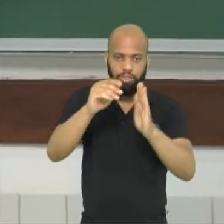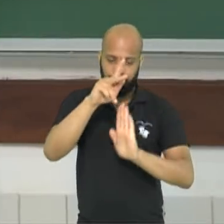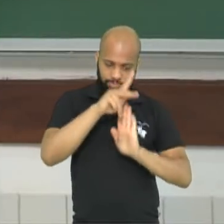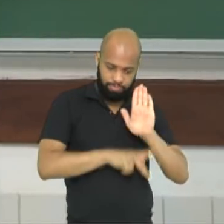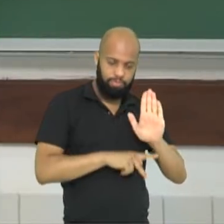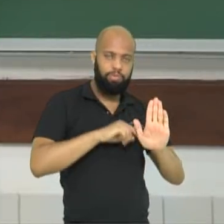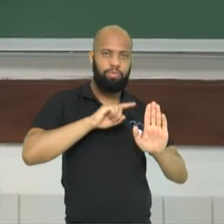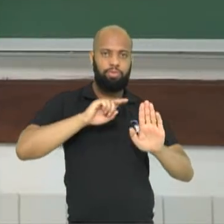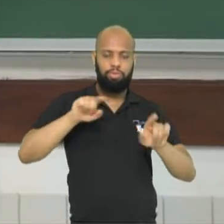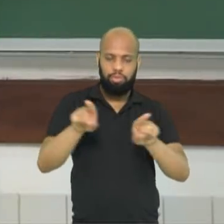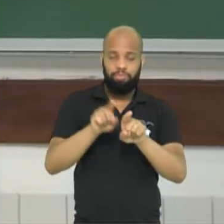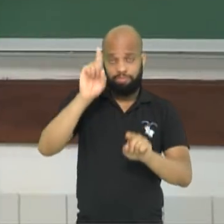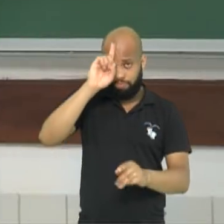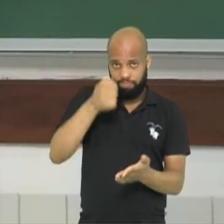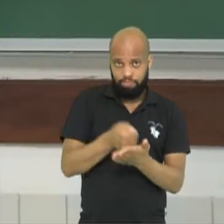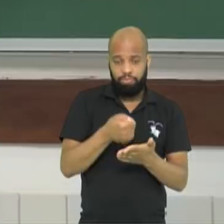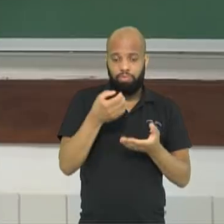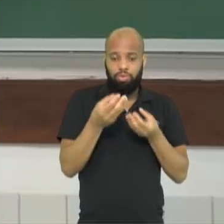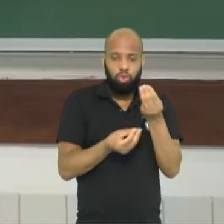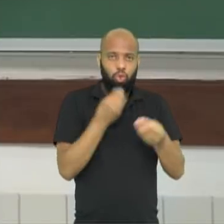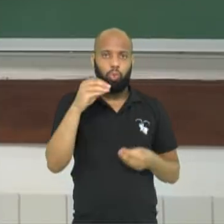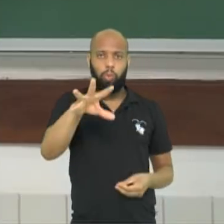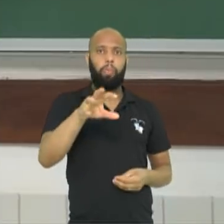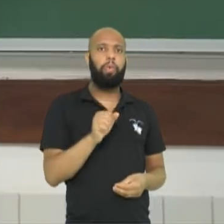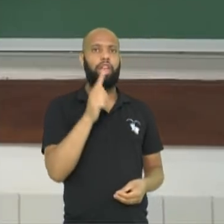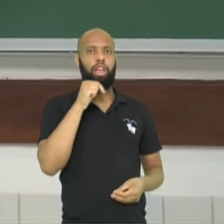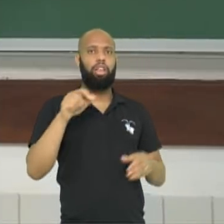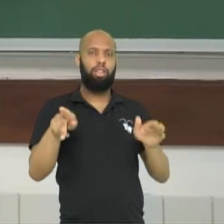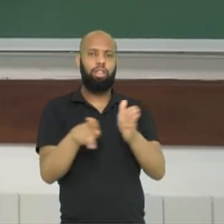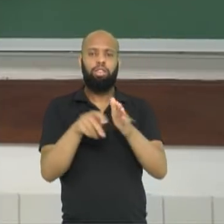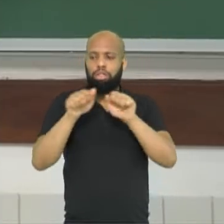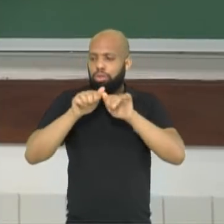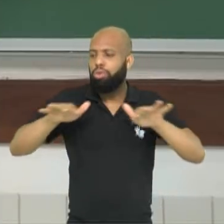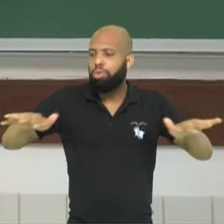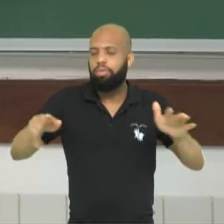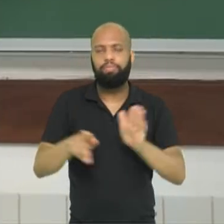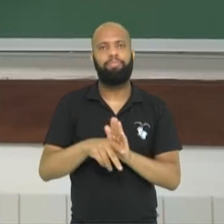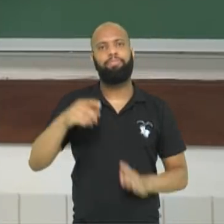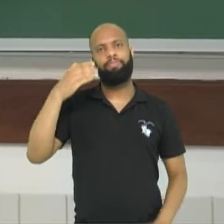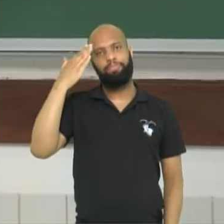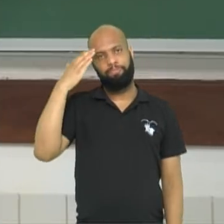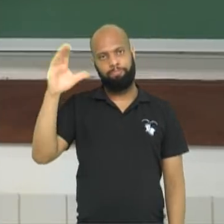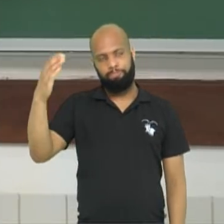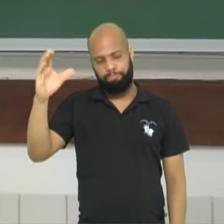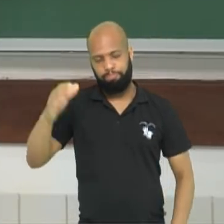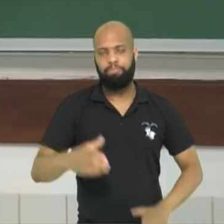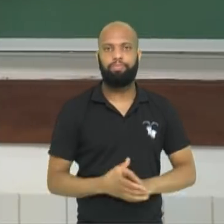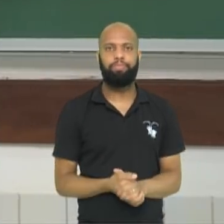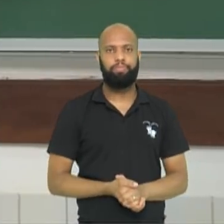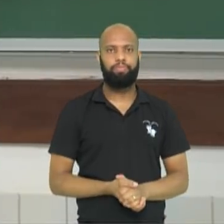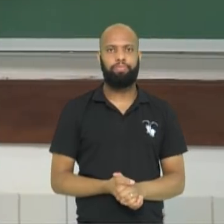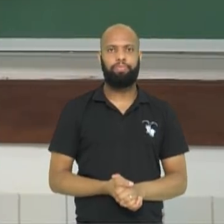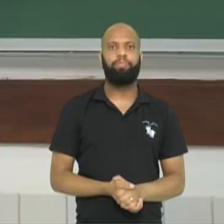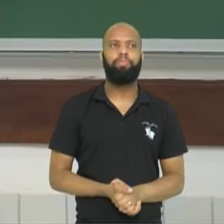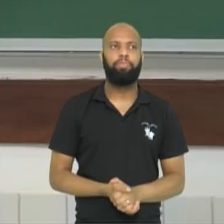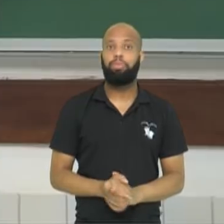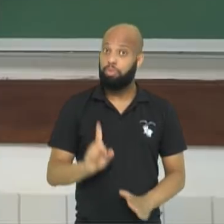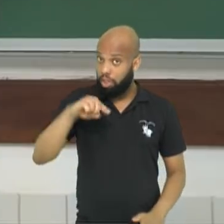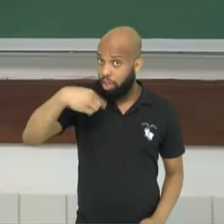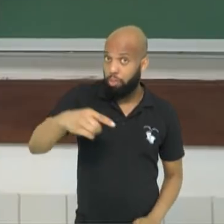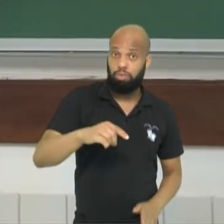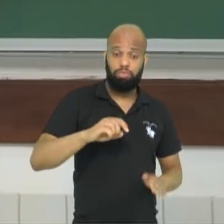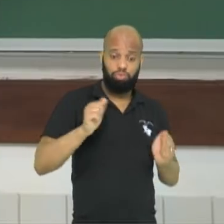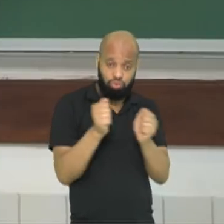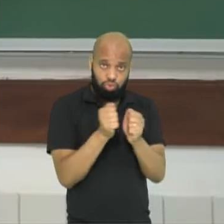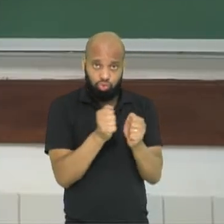projeto, decidir de onde seria captada essa água para o abastecimento da cidade de Curitiba. Depois de